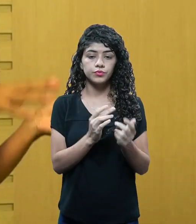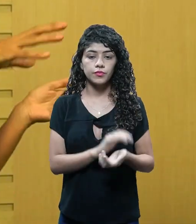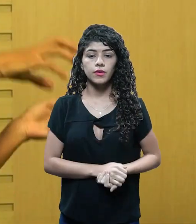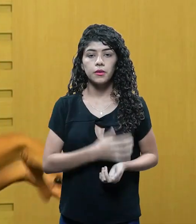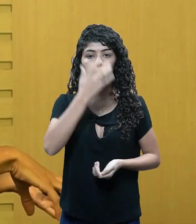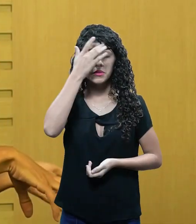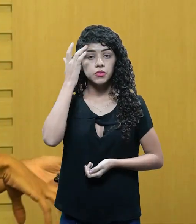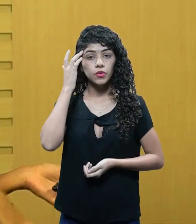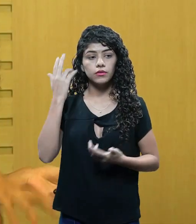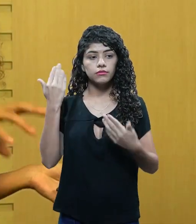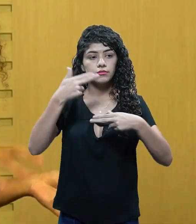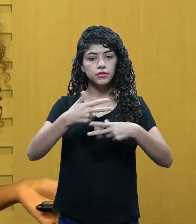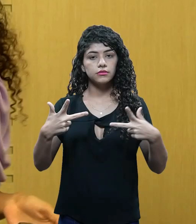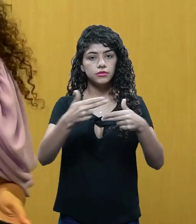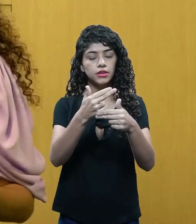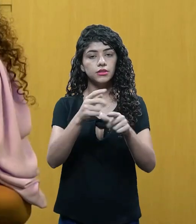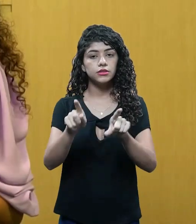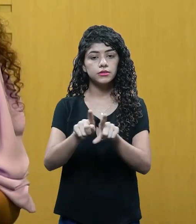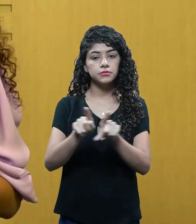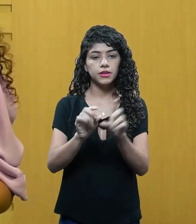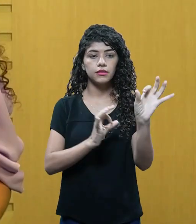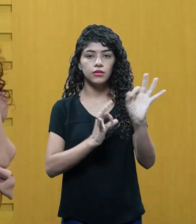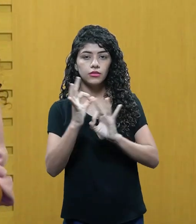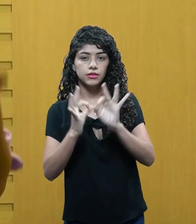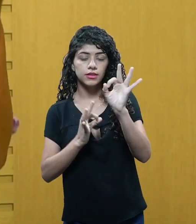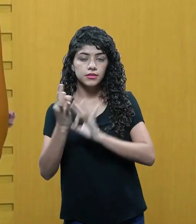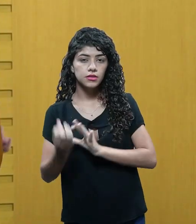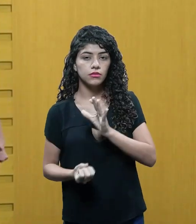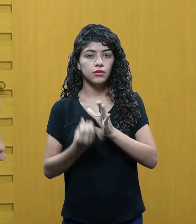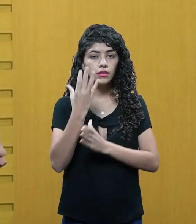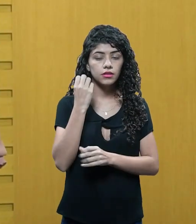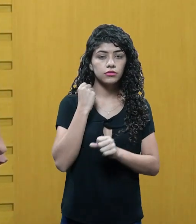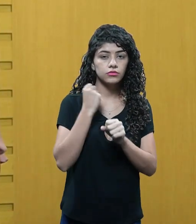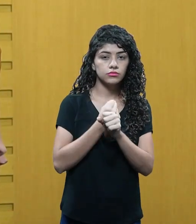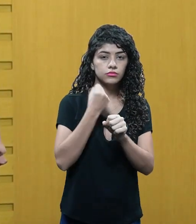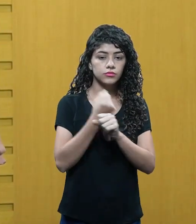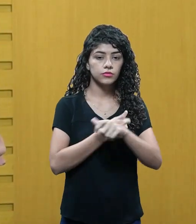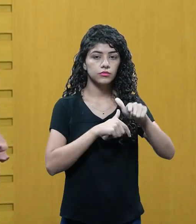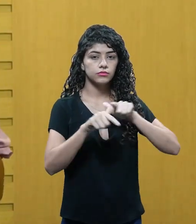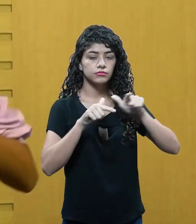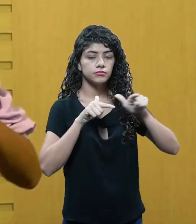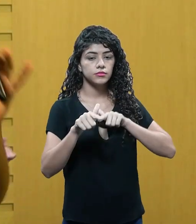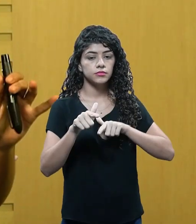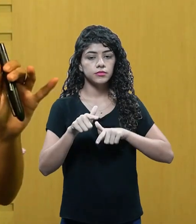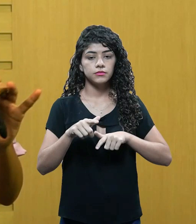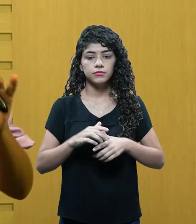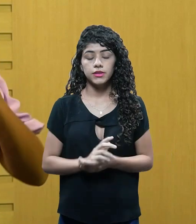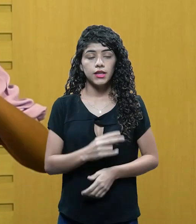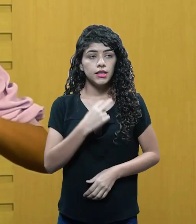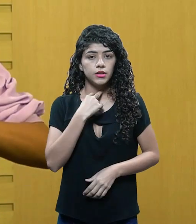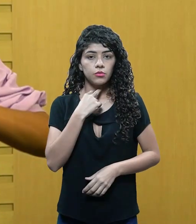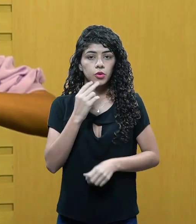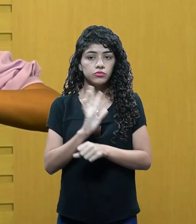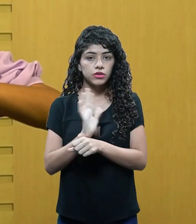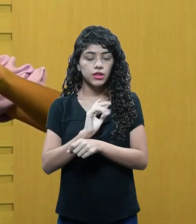forma, tanto por quem está no set, quanto quem está na montagem, quanto por quem está produzindo o filme. O roteiro de cinema, ele